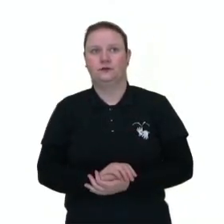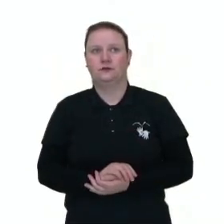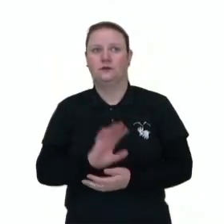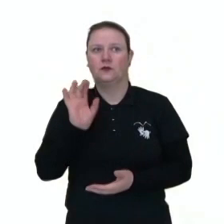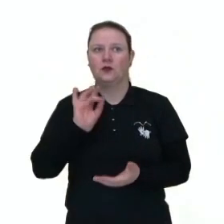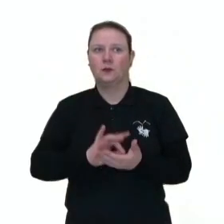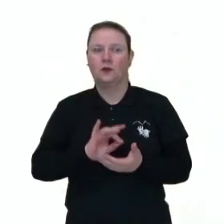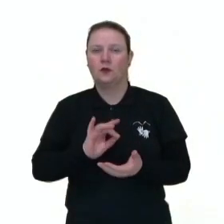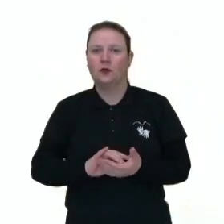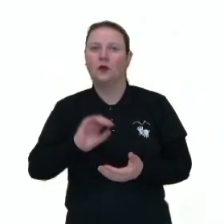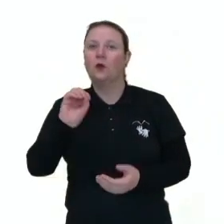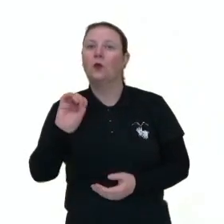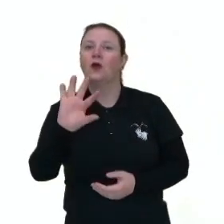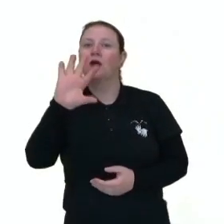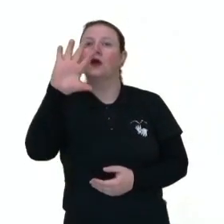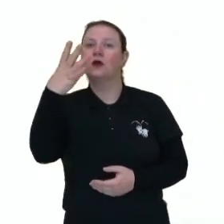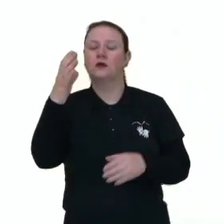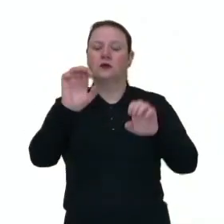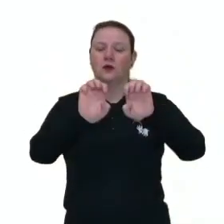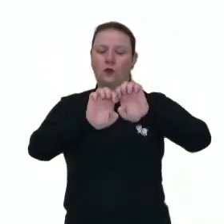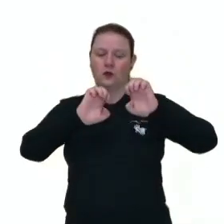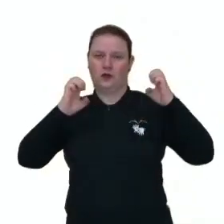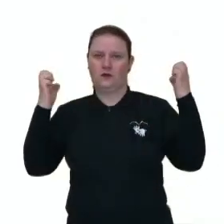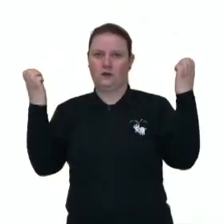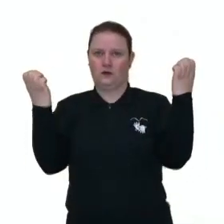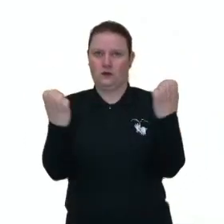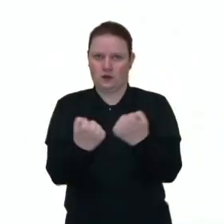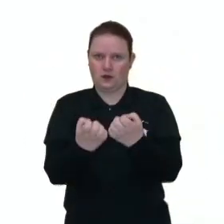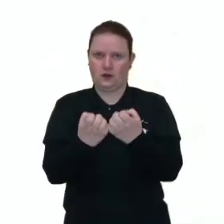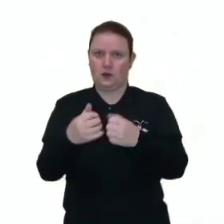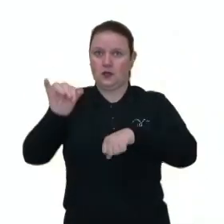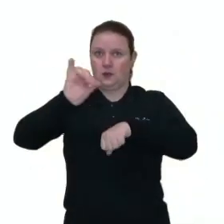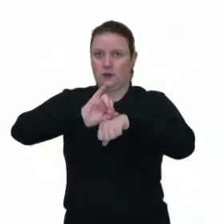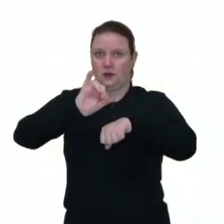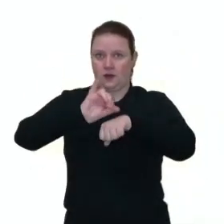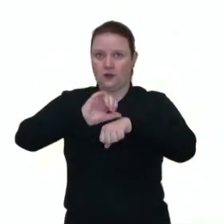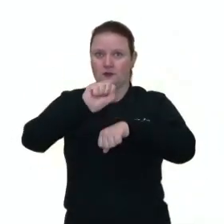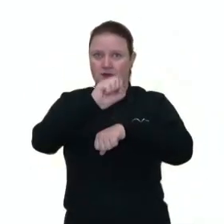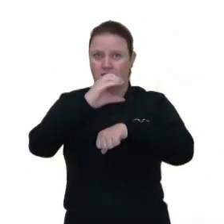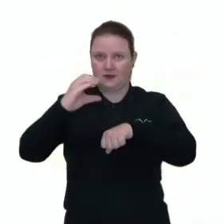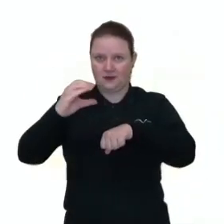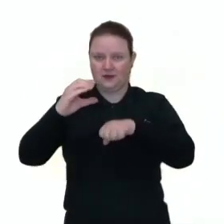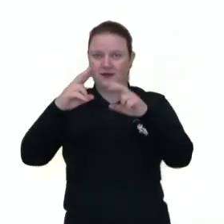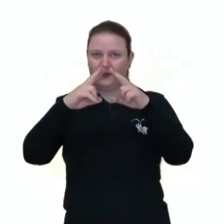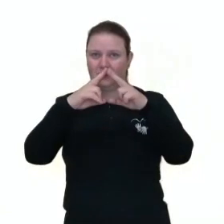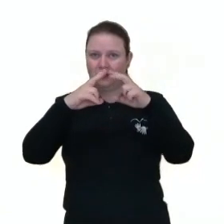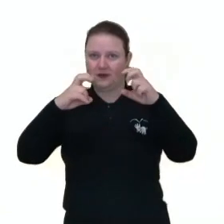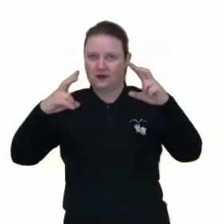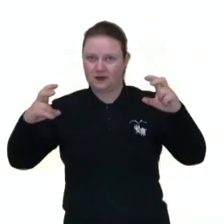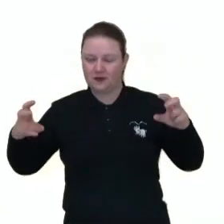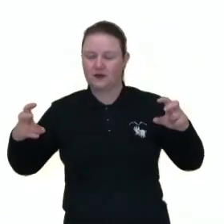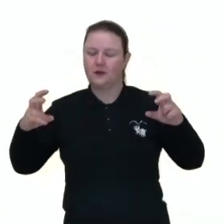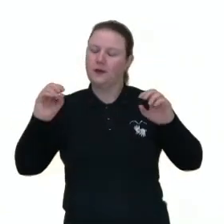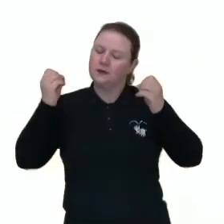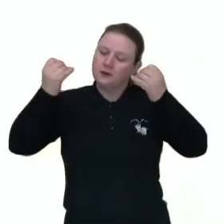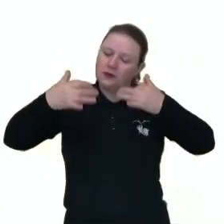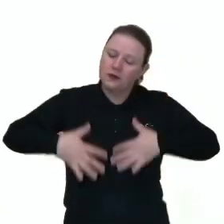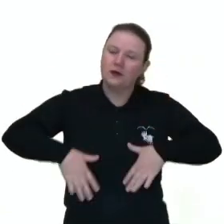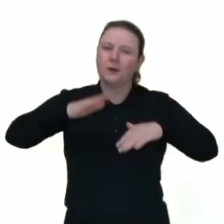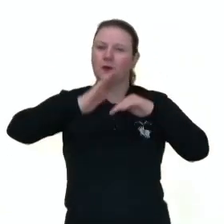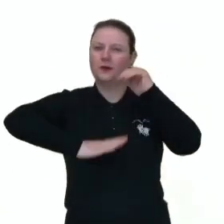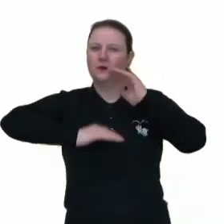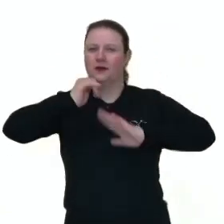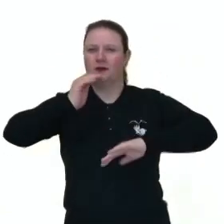justamente a realização de um evento em Florianópolis para falar sobre a profissionalização do contador